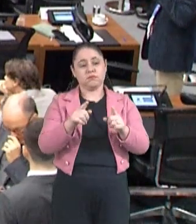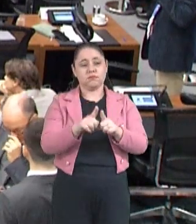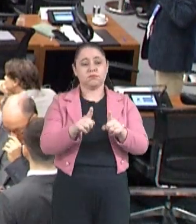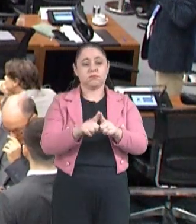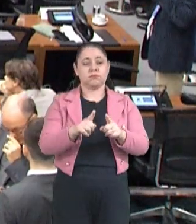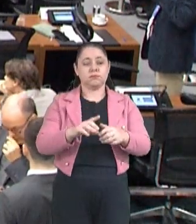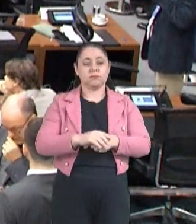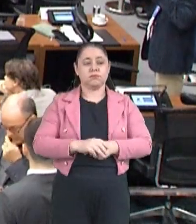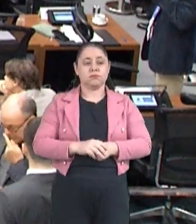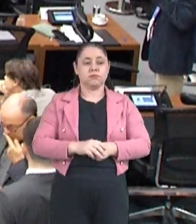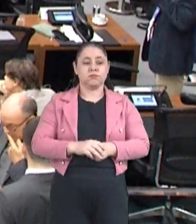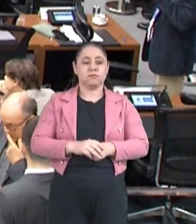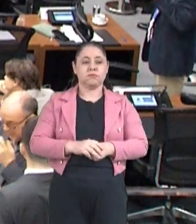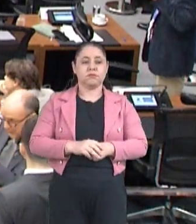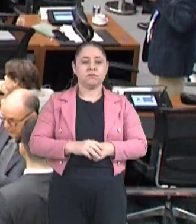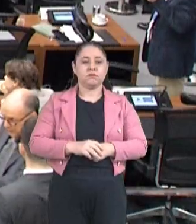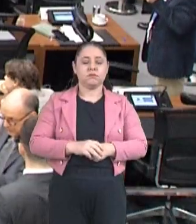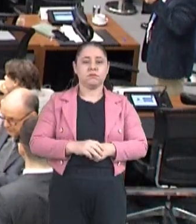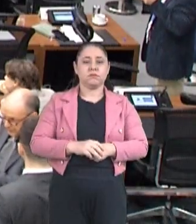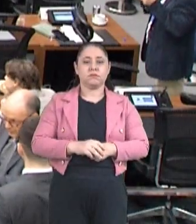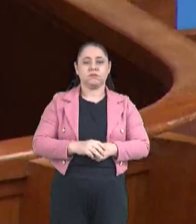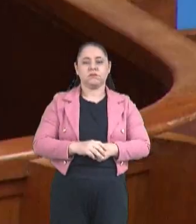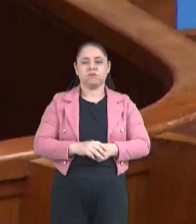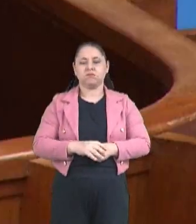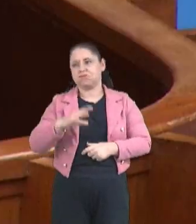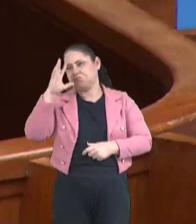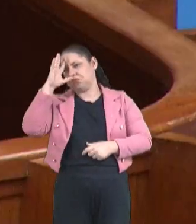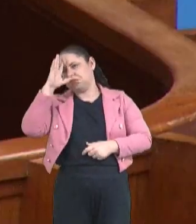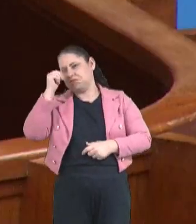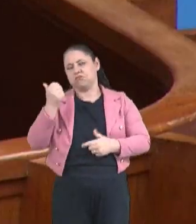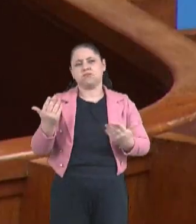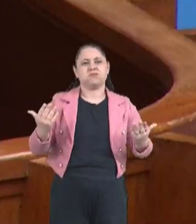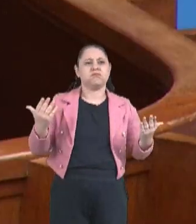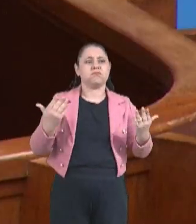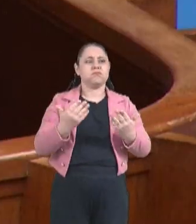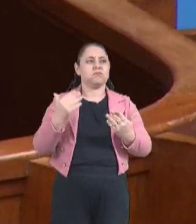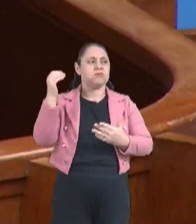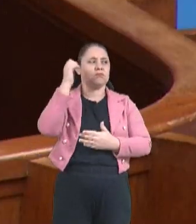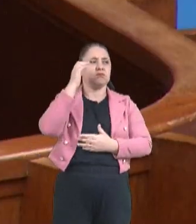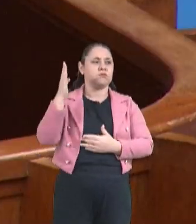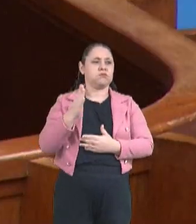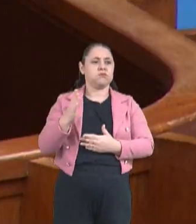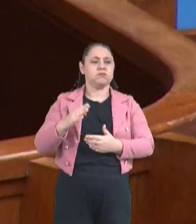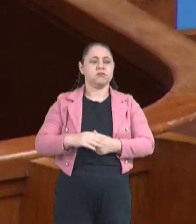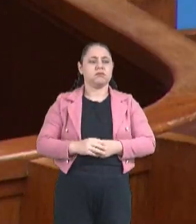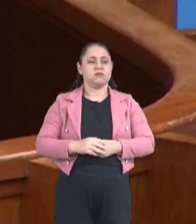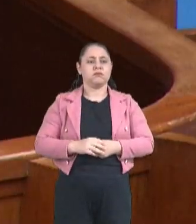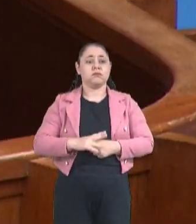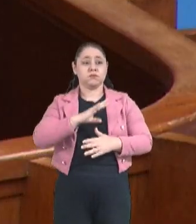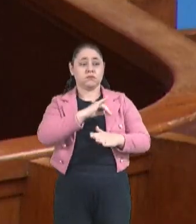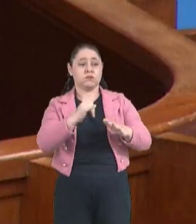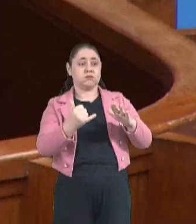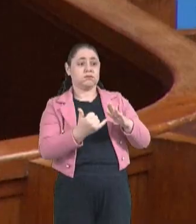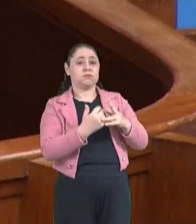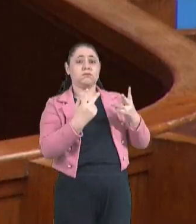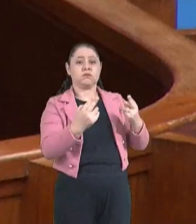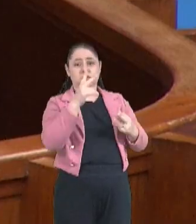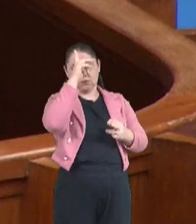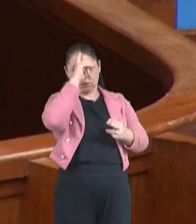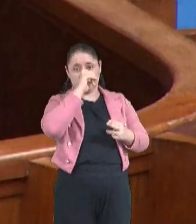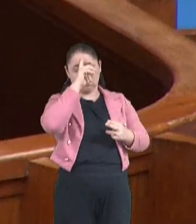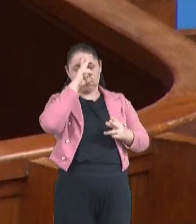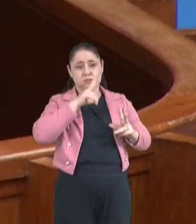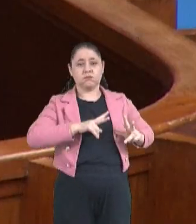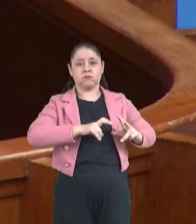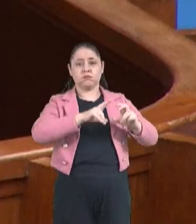dizer que não adianta nós termos hoje no Brasil uma entidade como o Hospital